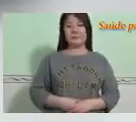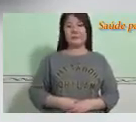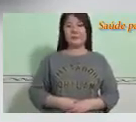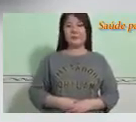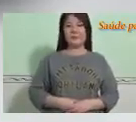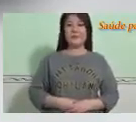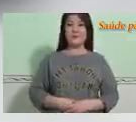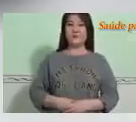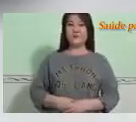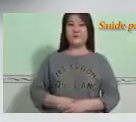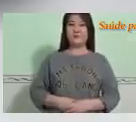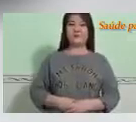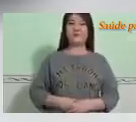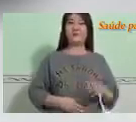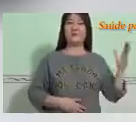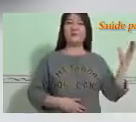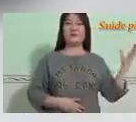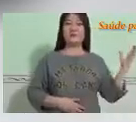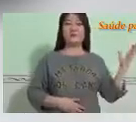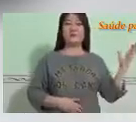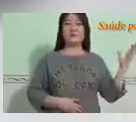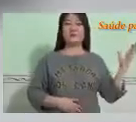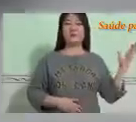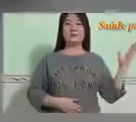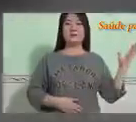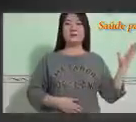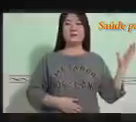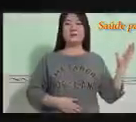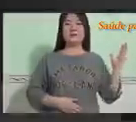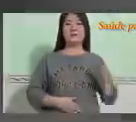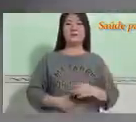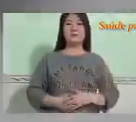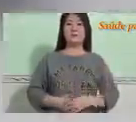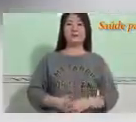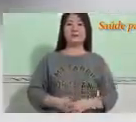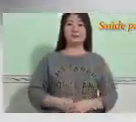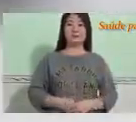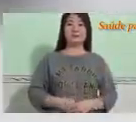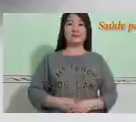Veja ainda outras formas naturais de eliminar os cravos.